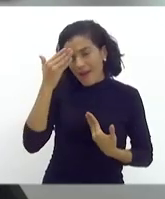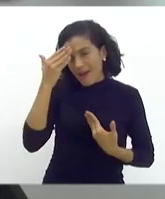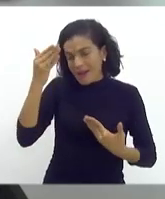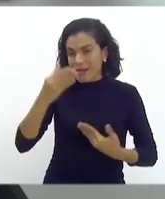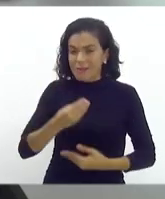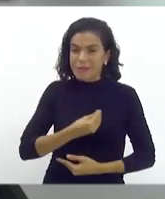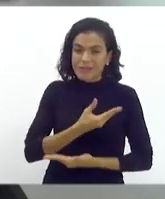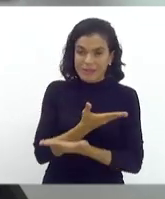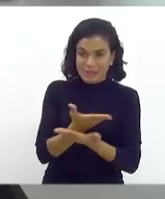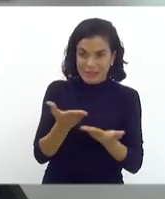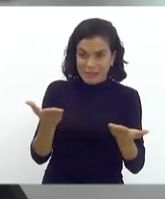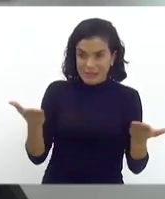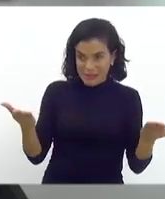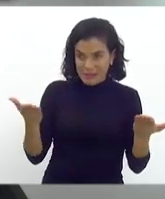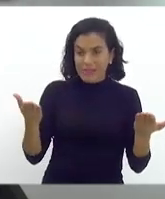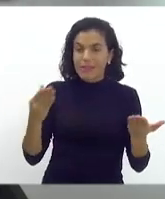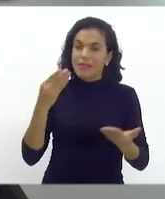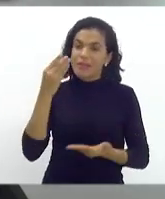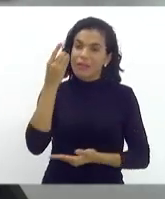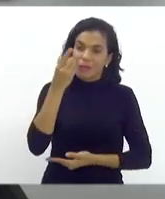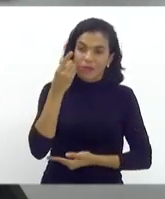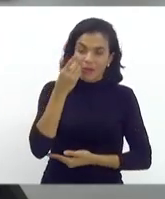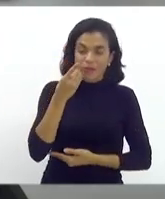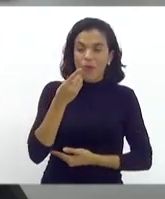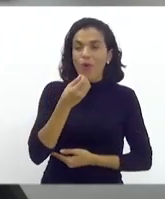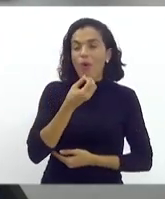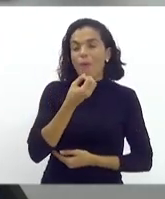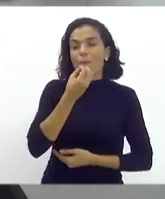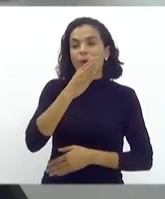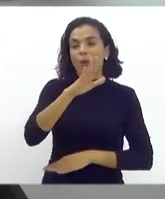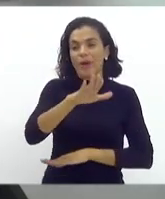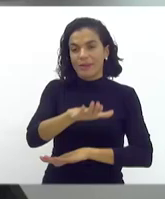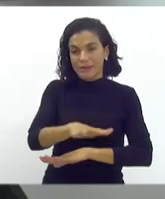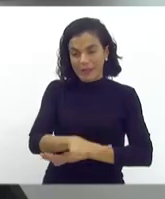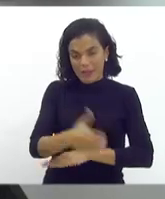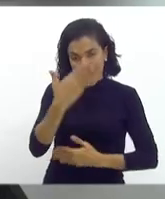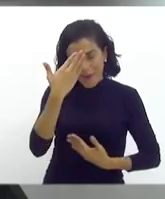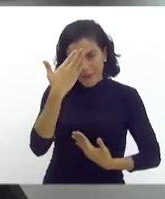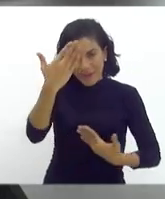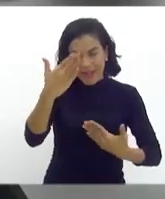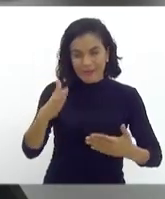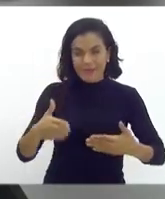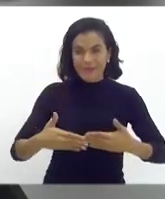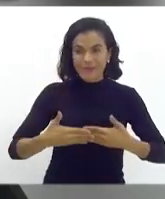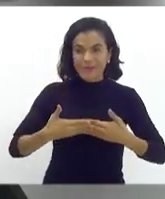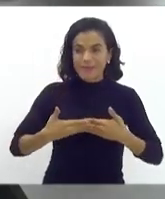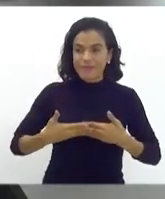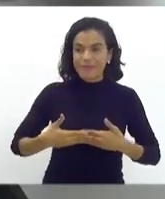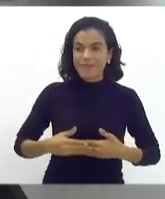a presença de vossa excelências e que tem uma boa tarde muito obrigado